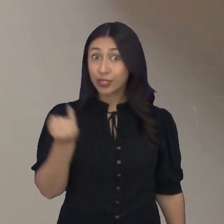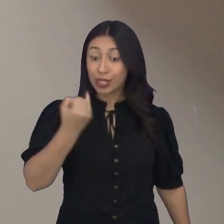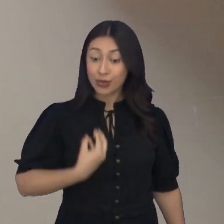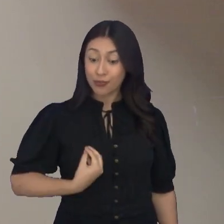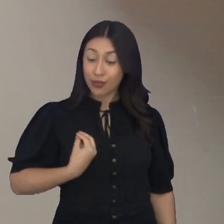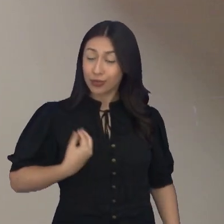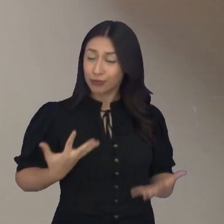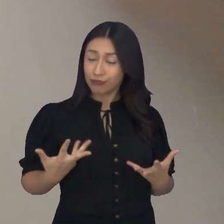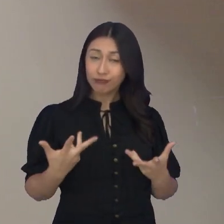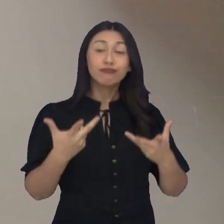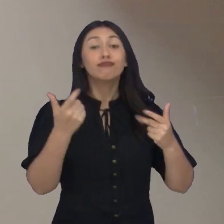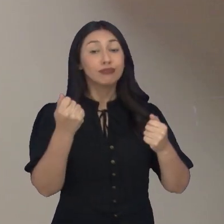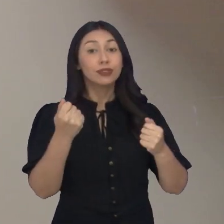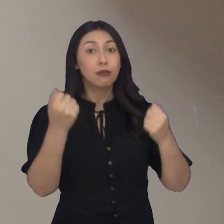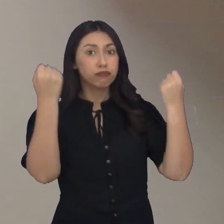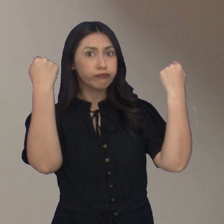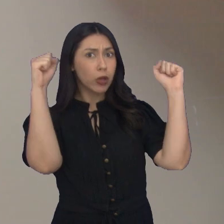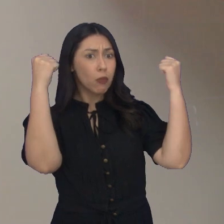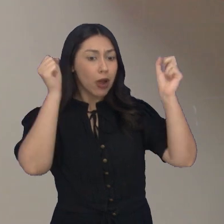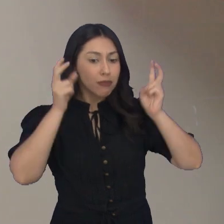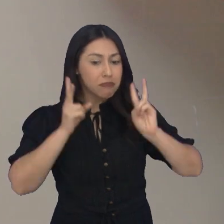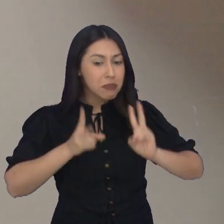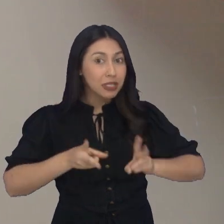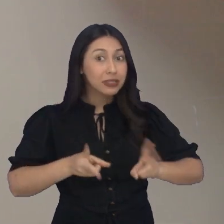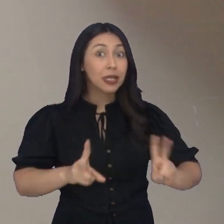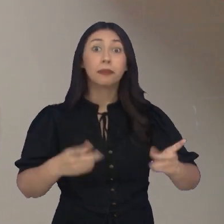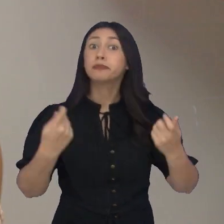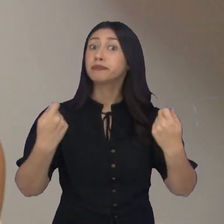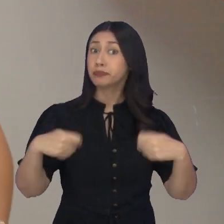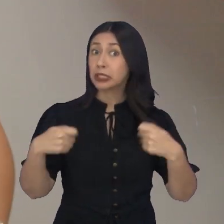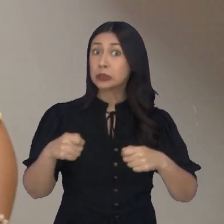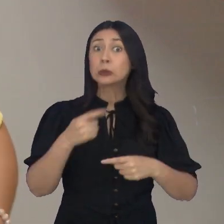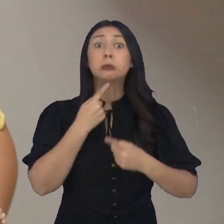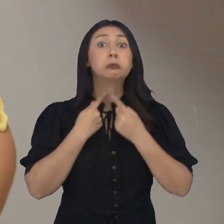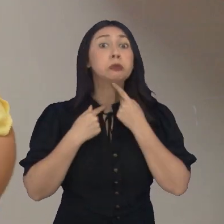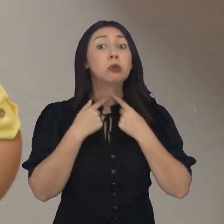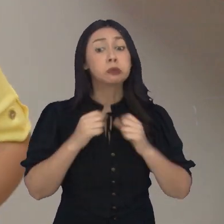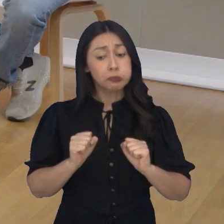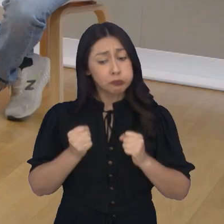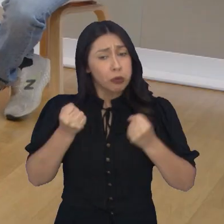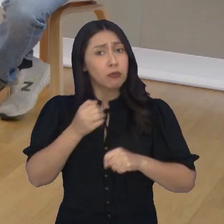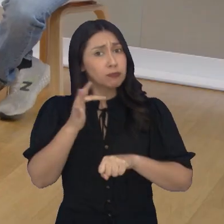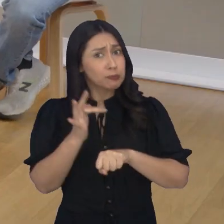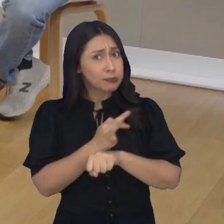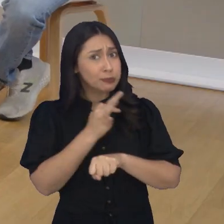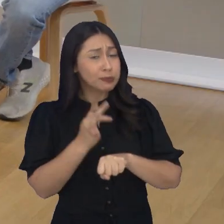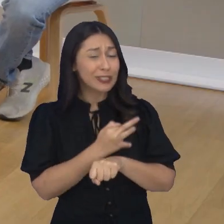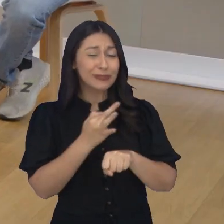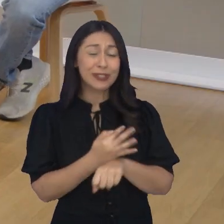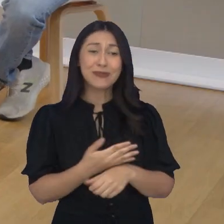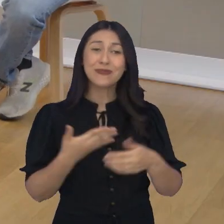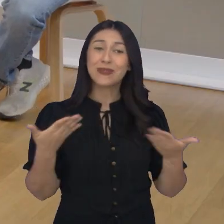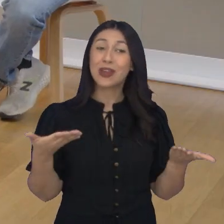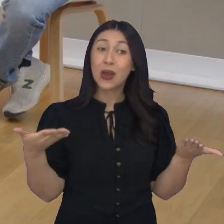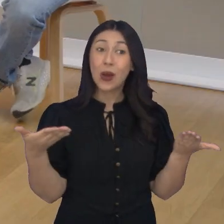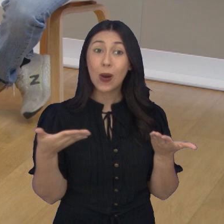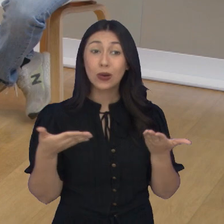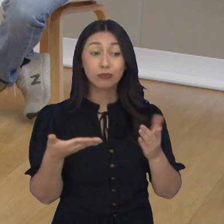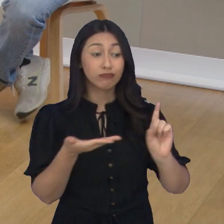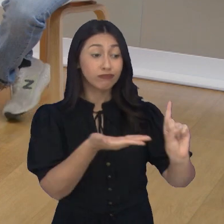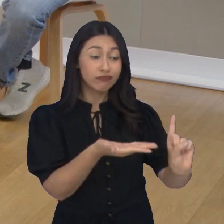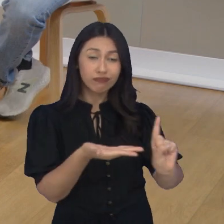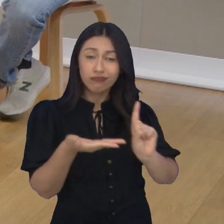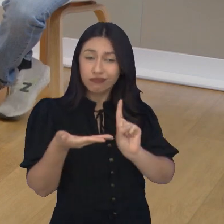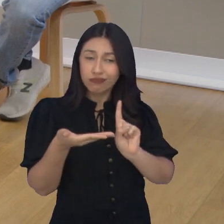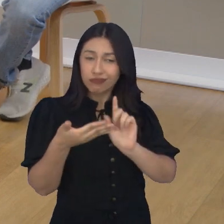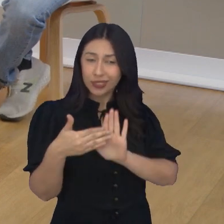vida. Se exercitar com frequência exige força de vontade e persistência. E quem vai ajudar a gente com